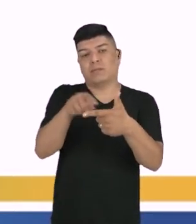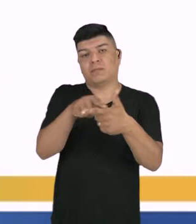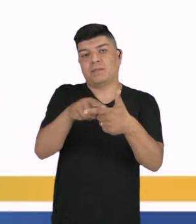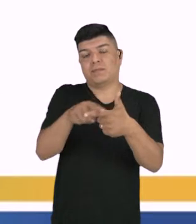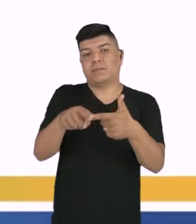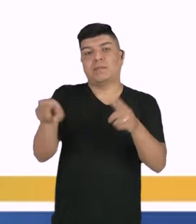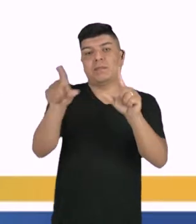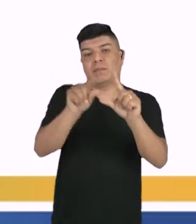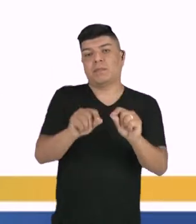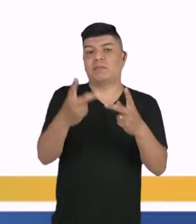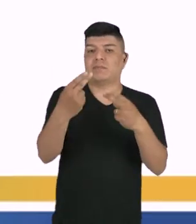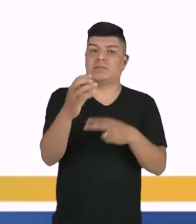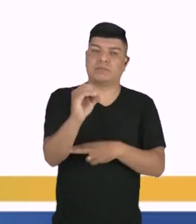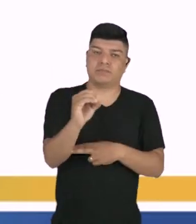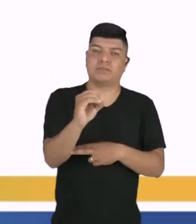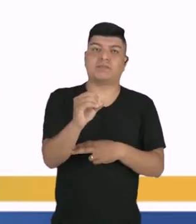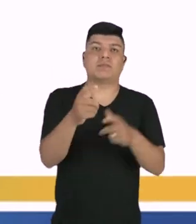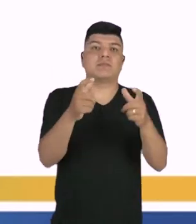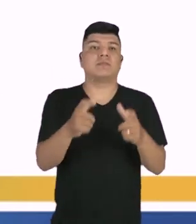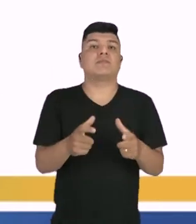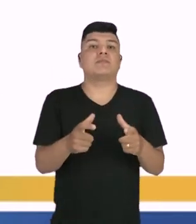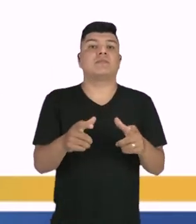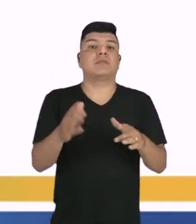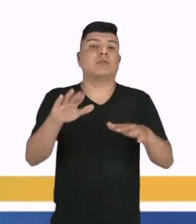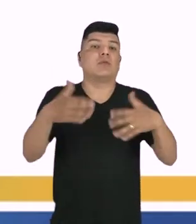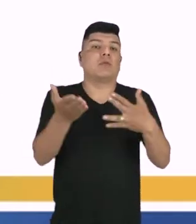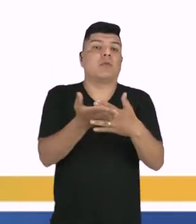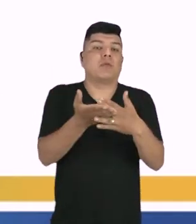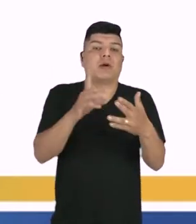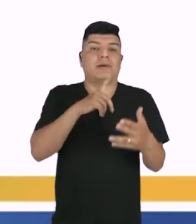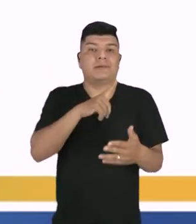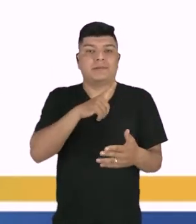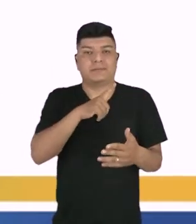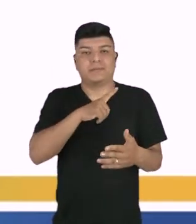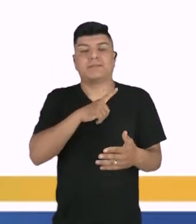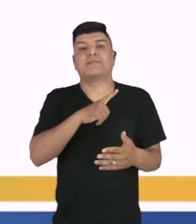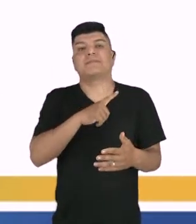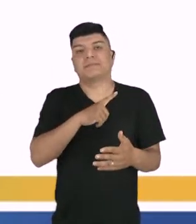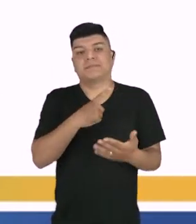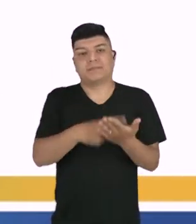0. Aonde é que nós temos, qual é o intervalo, né, que